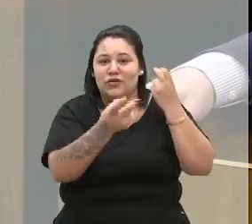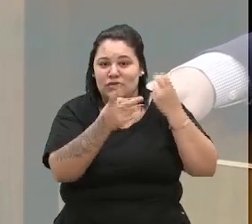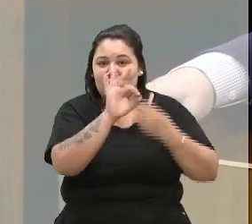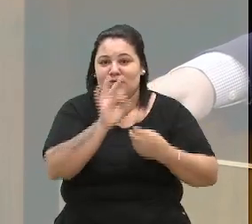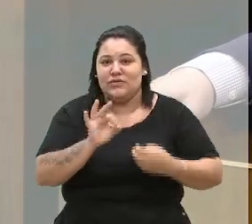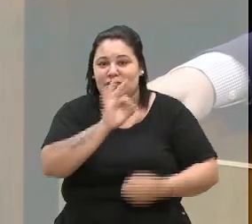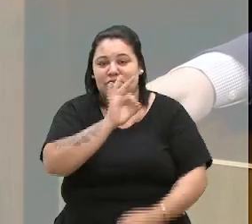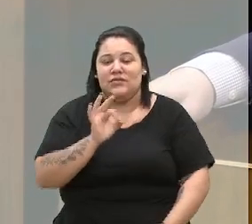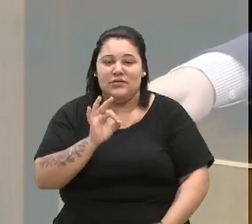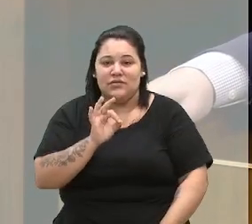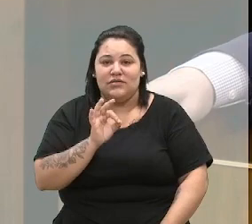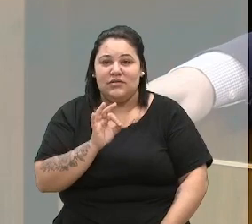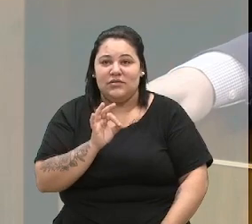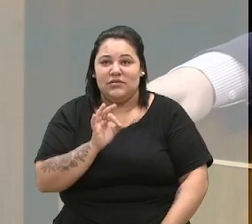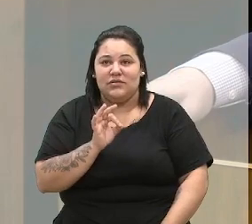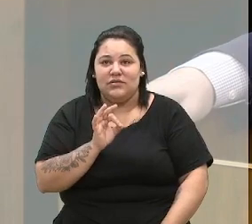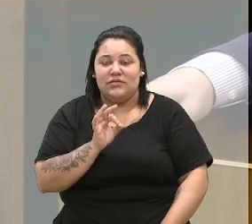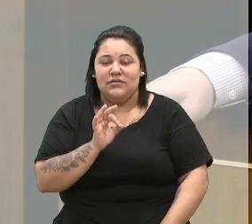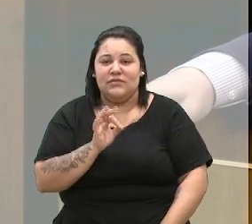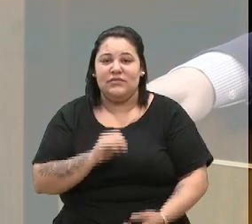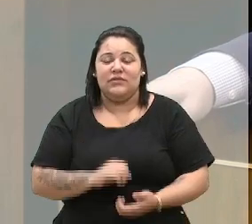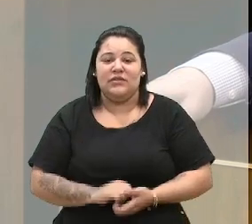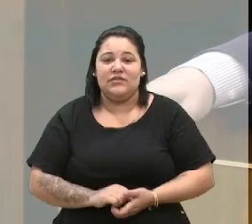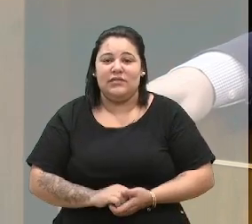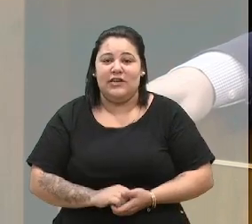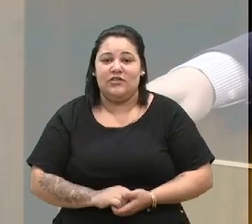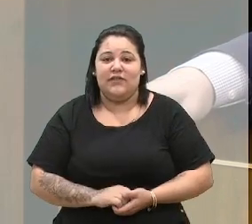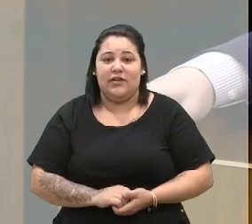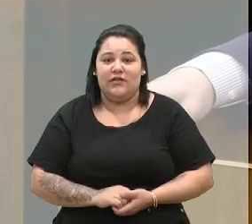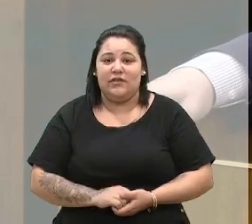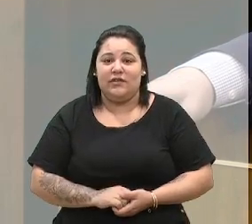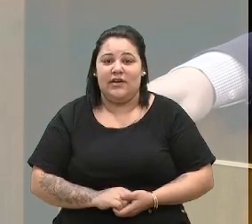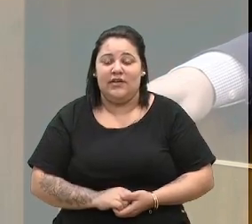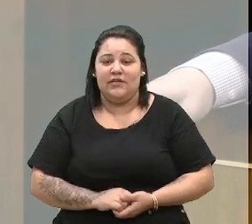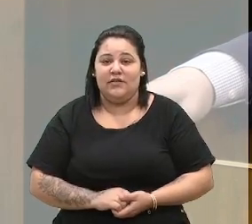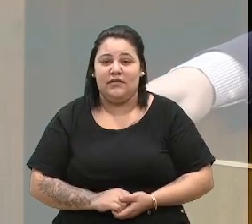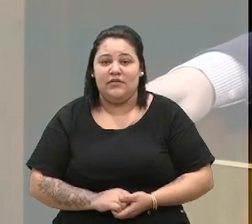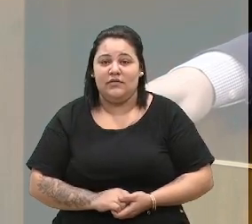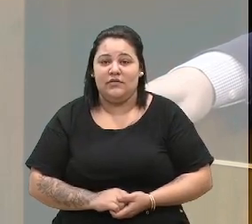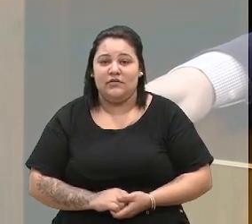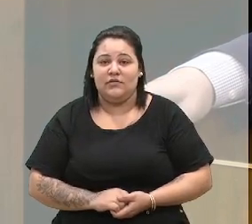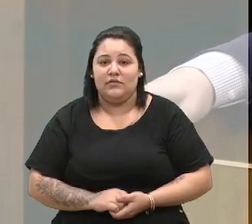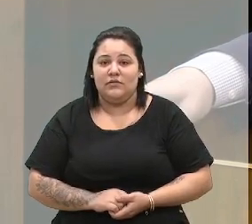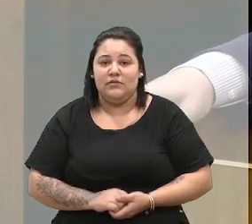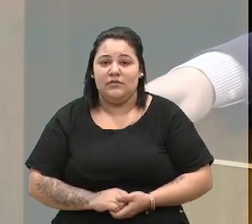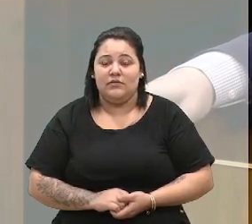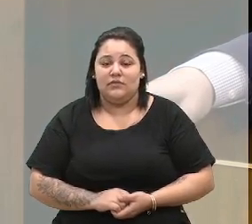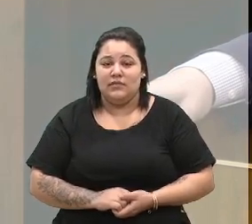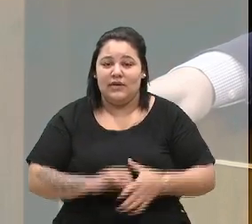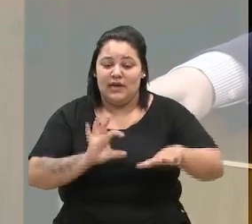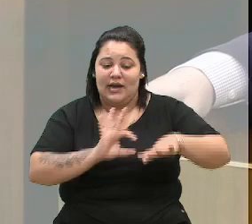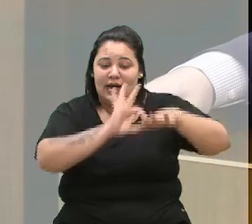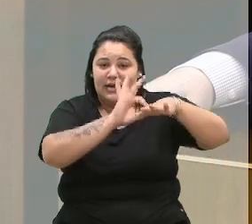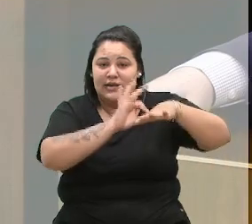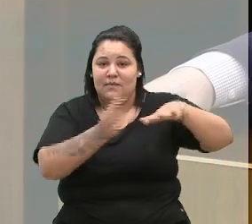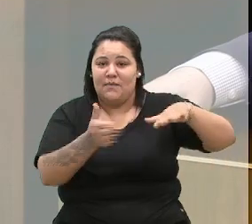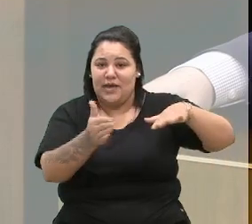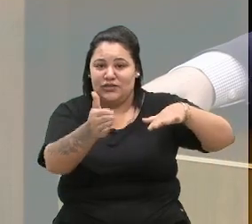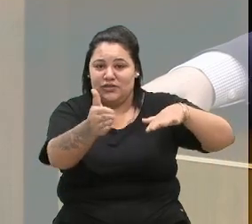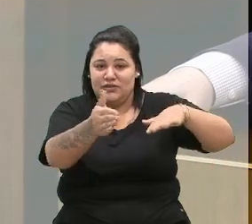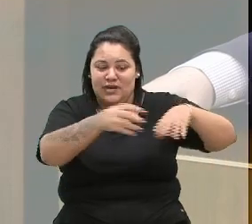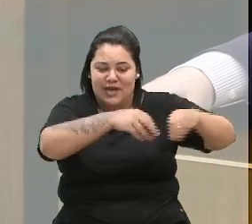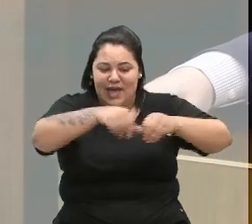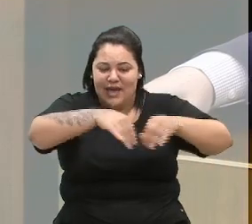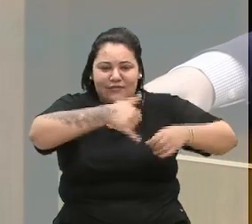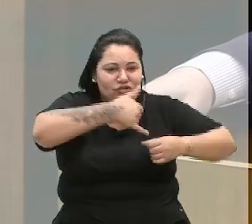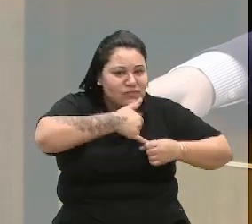12%. Vamos lá. Carnes, peixes, erva mate,